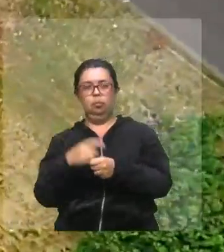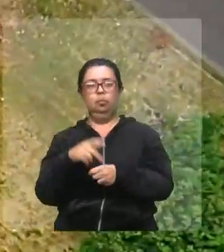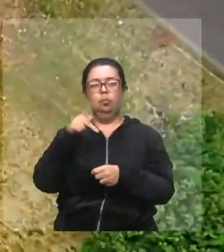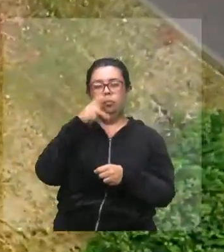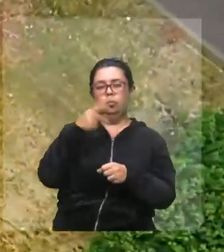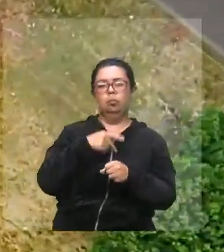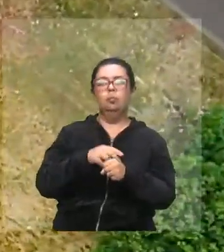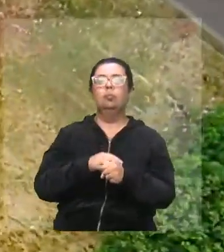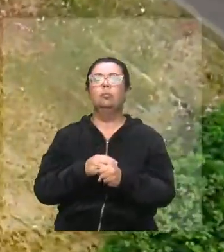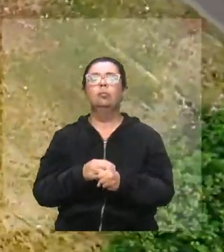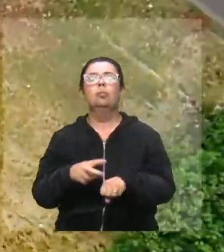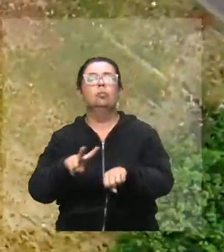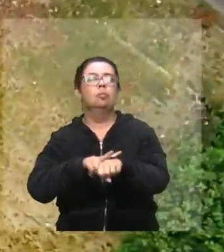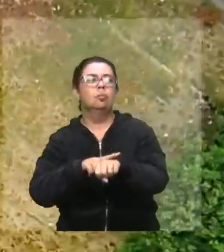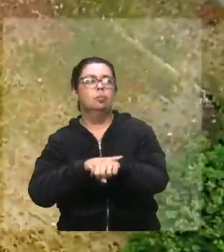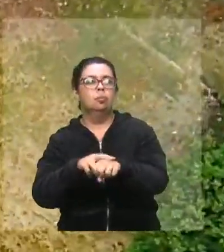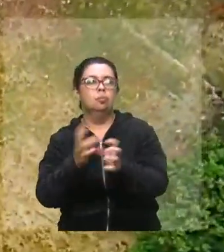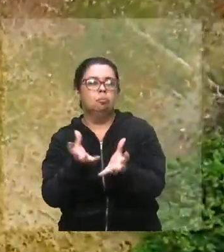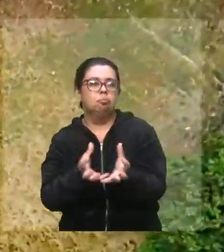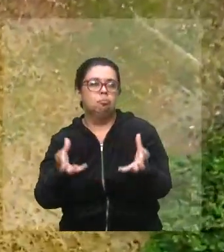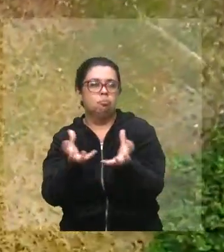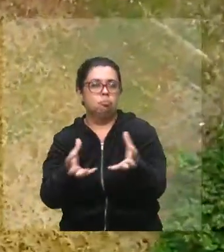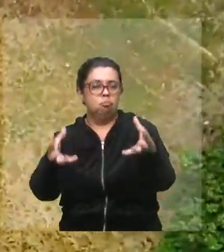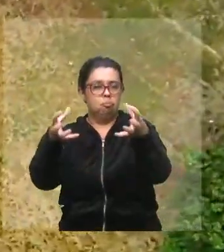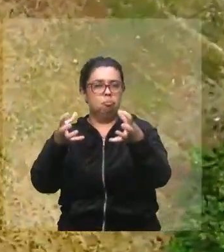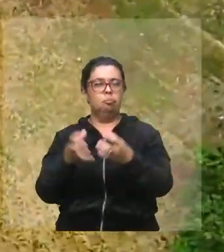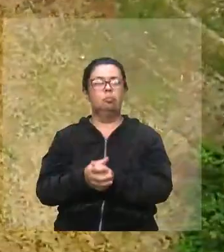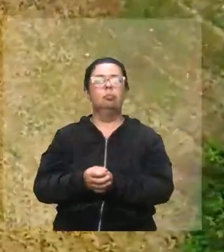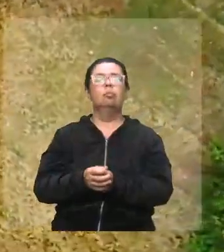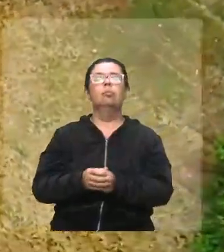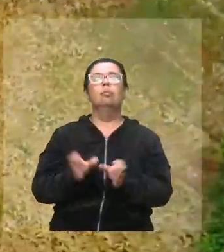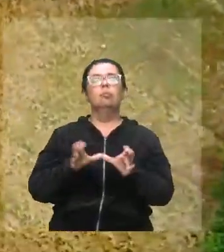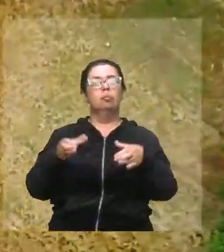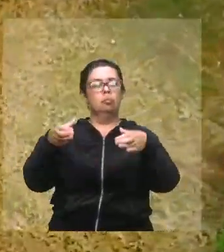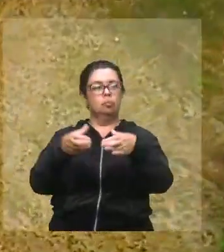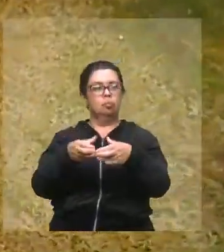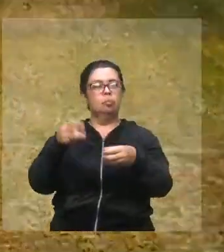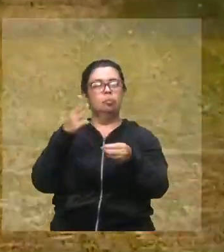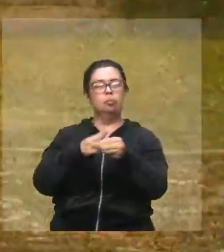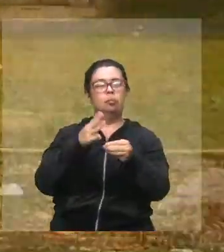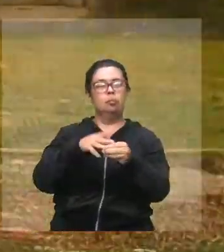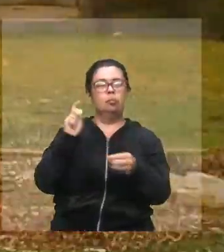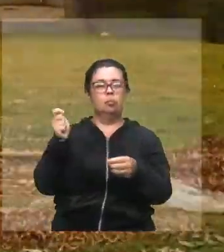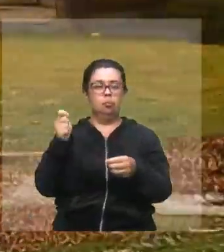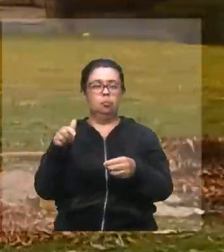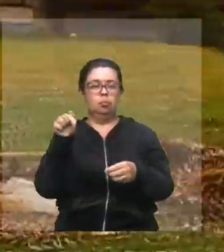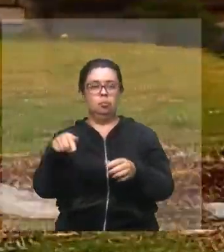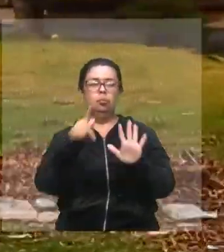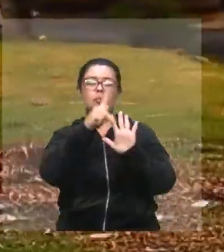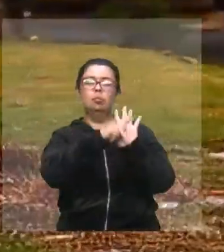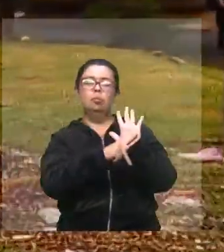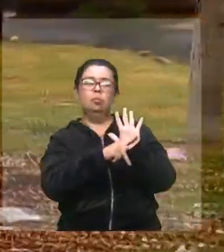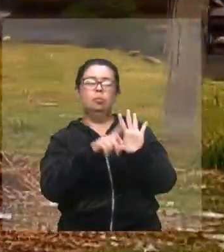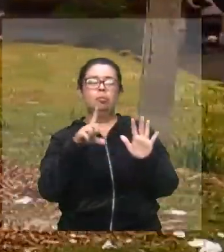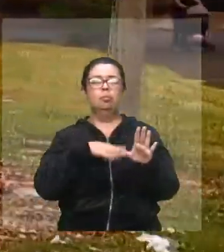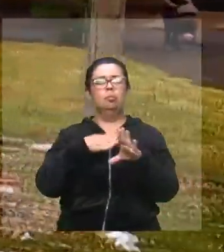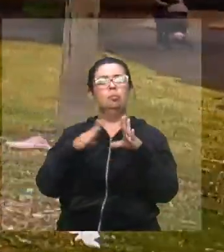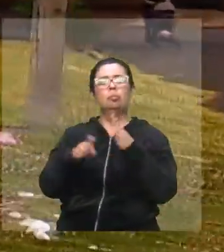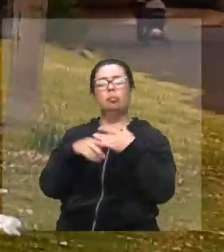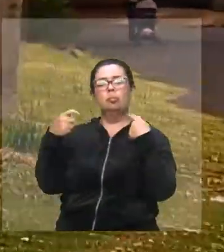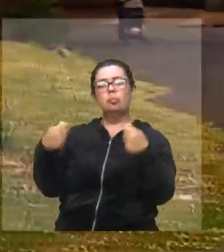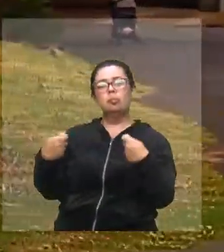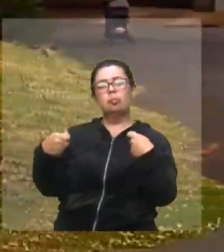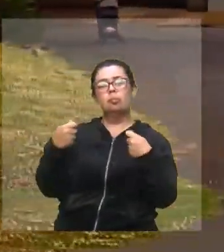horta comunitária urbana no município de Assis e da outras providências. Aqui nesse projeto consta tudo que